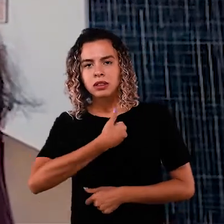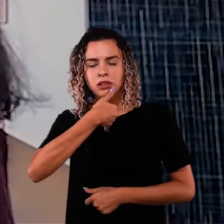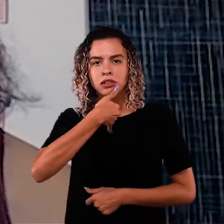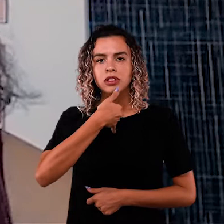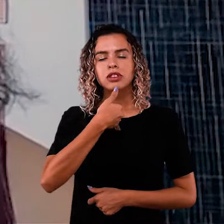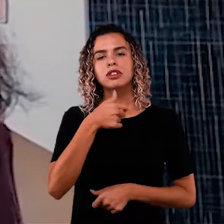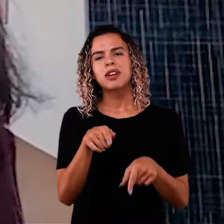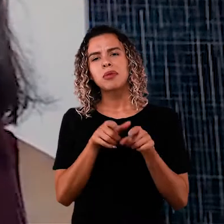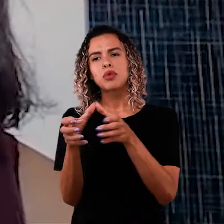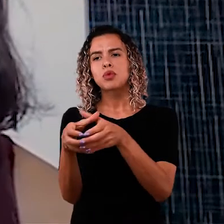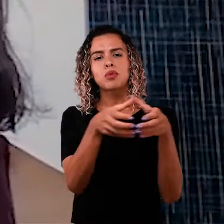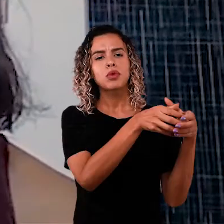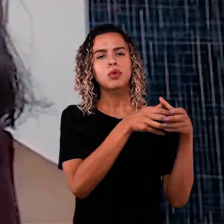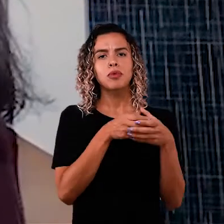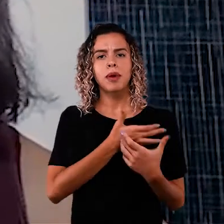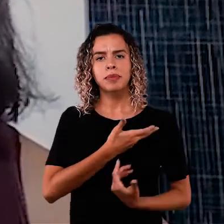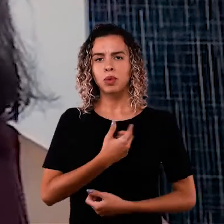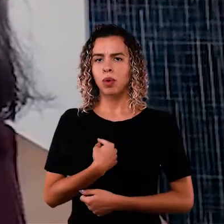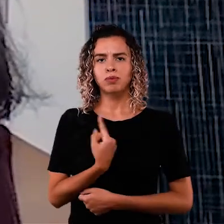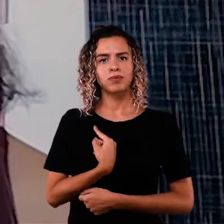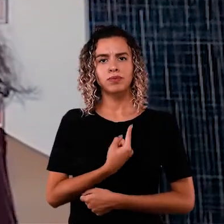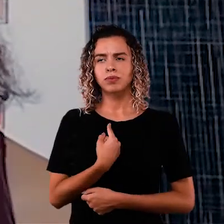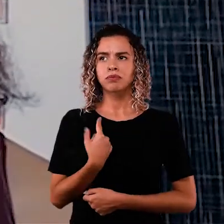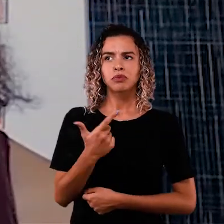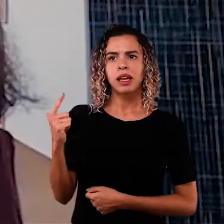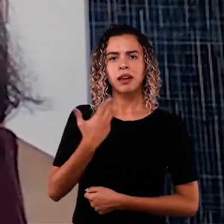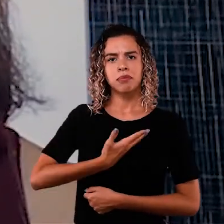uns grupinhos de amigos, eu não tinha nenhum.